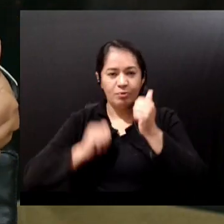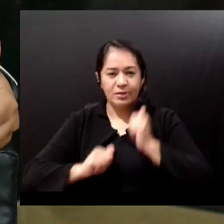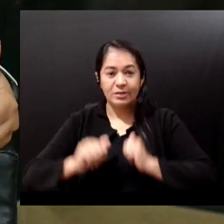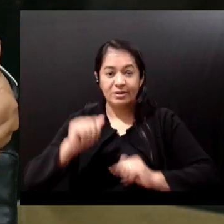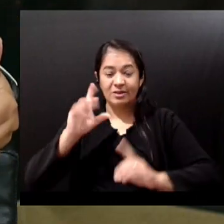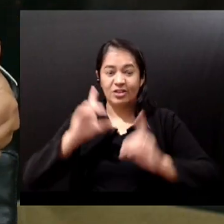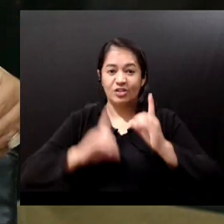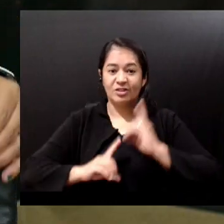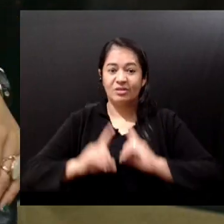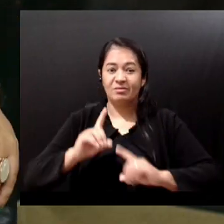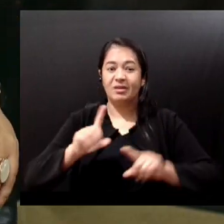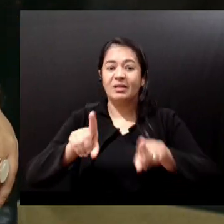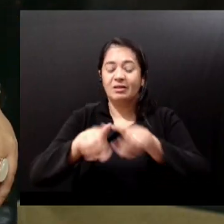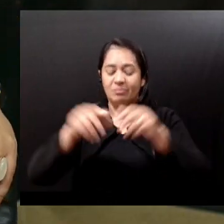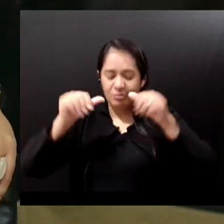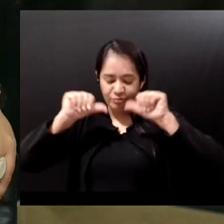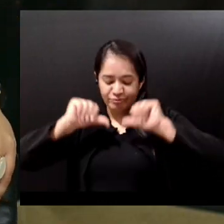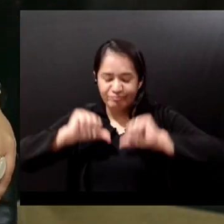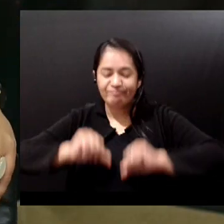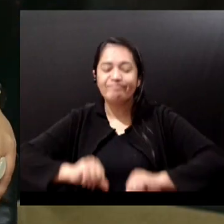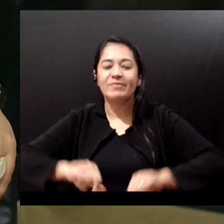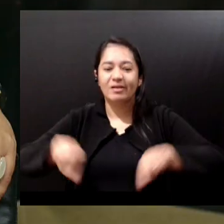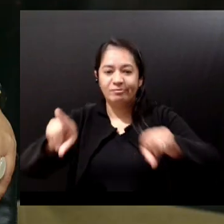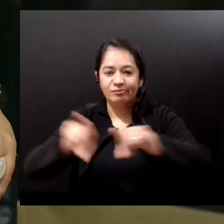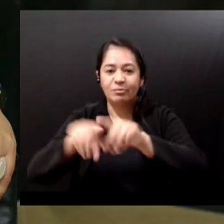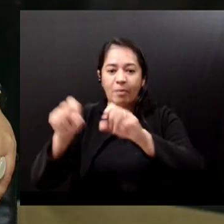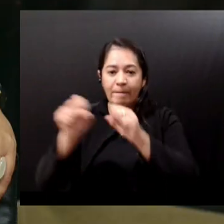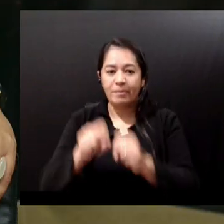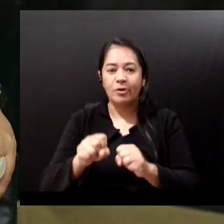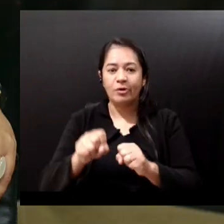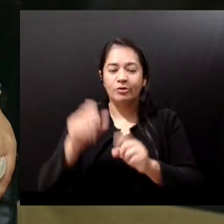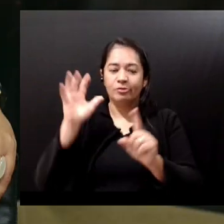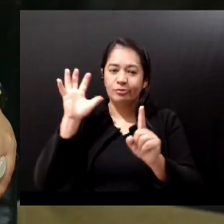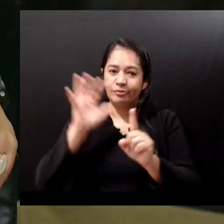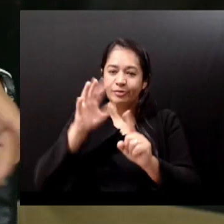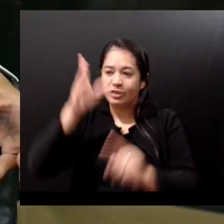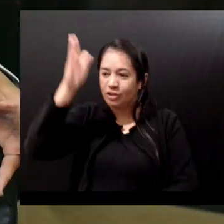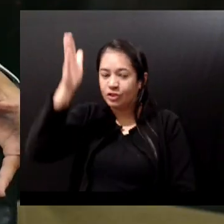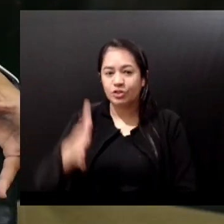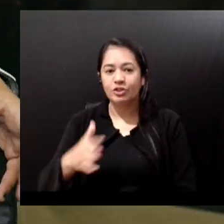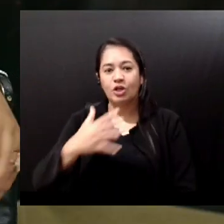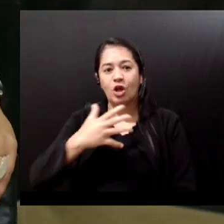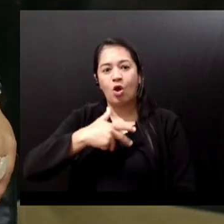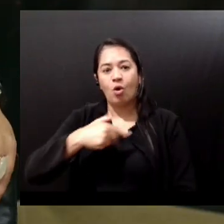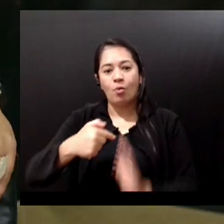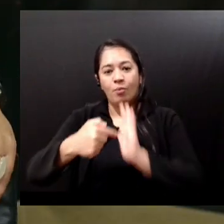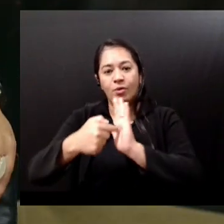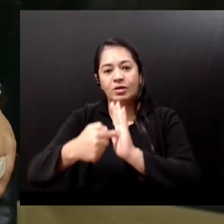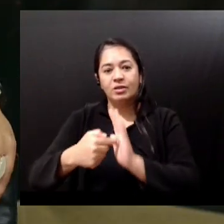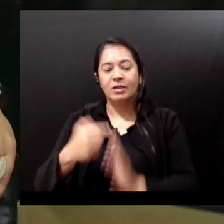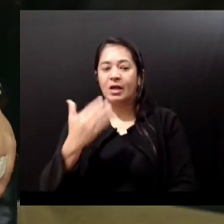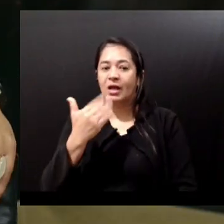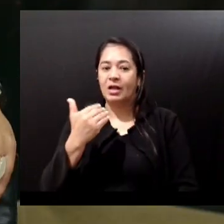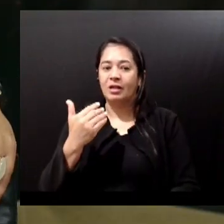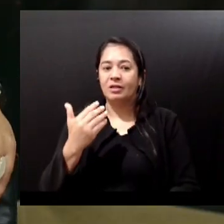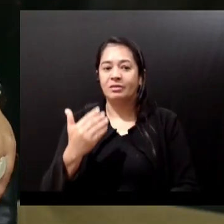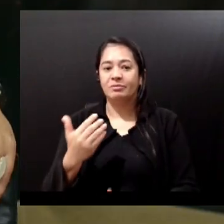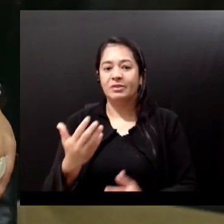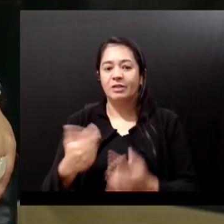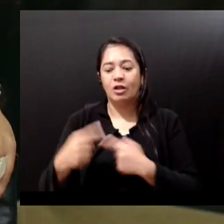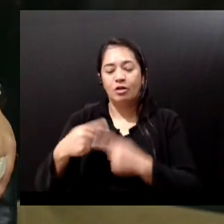autoestima também podem, sim, influenciar diretamente o comportamento alimentar, levando o desenvolvimento de